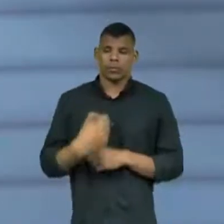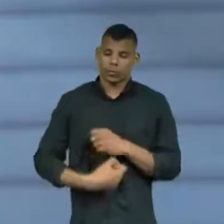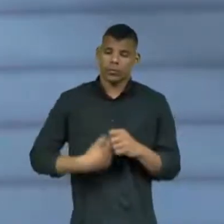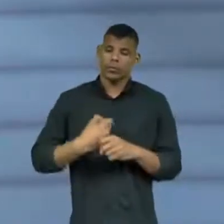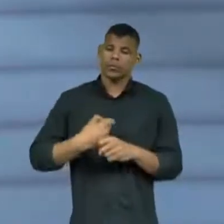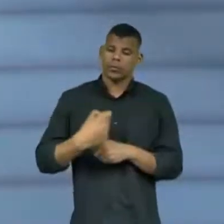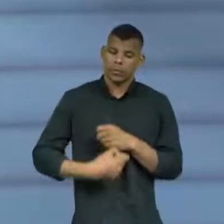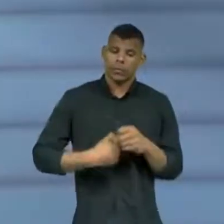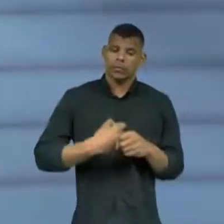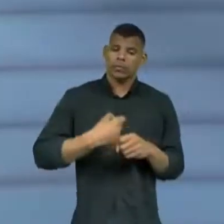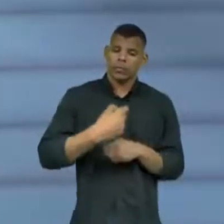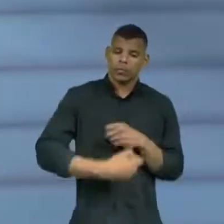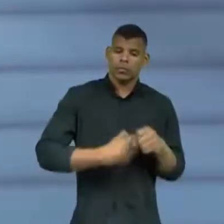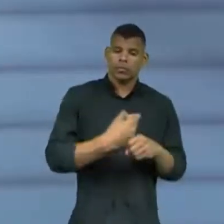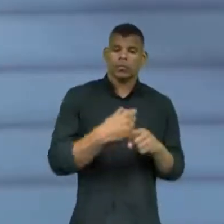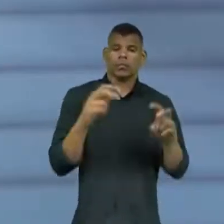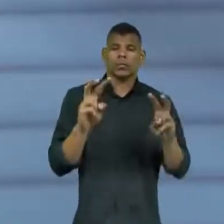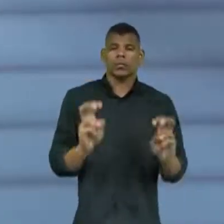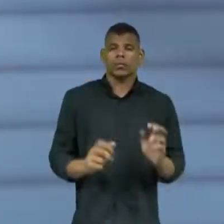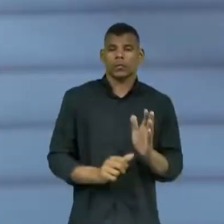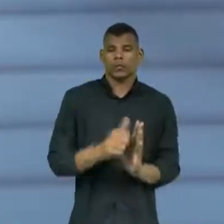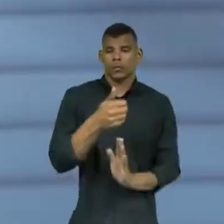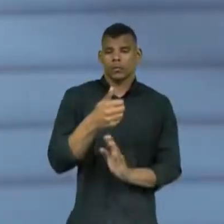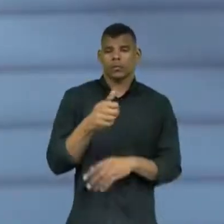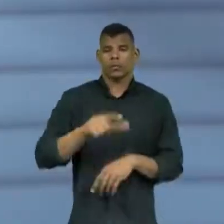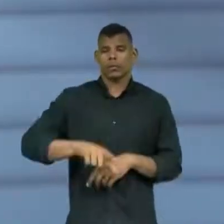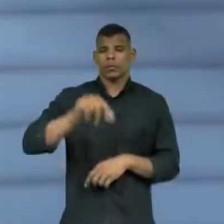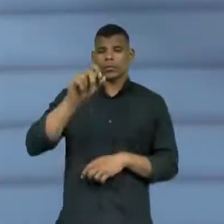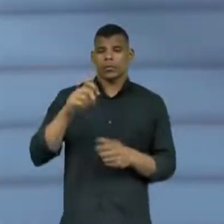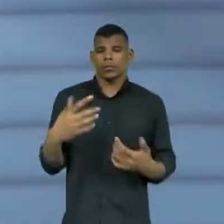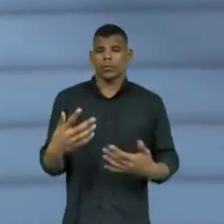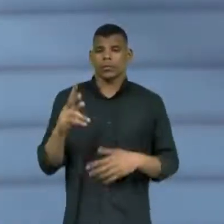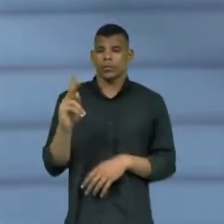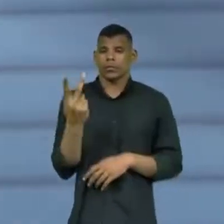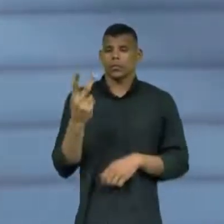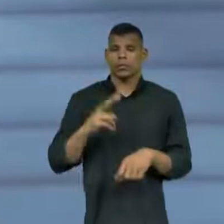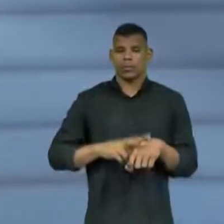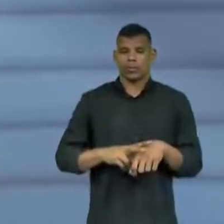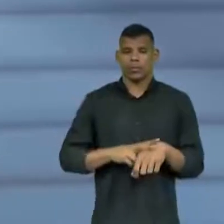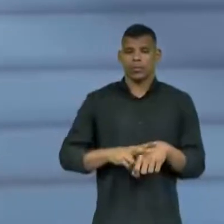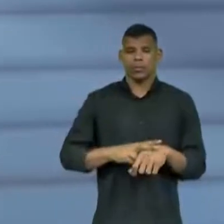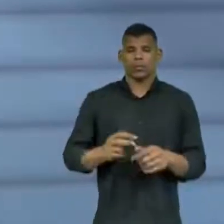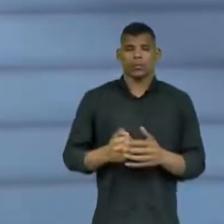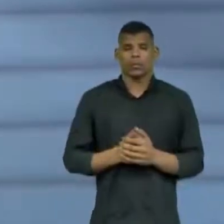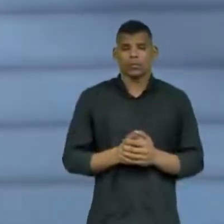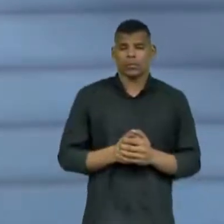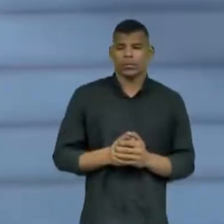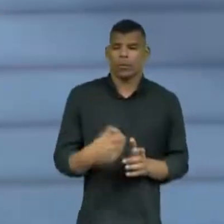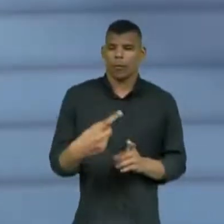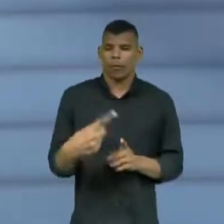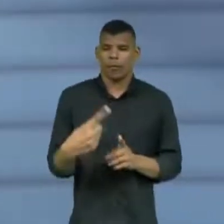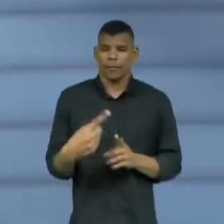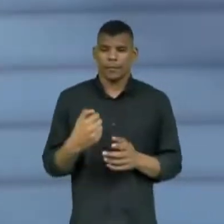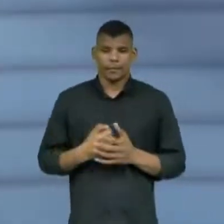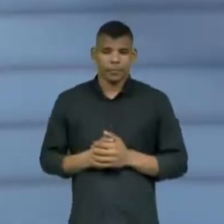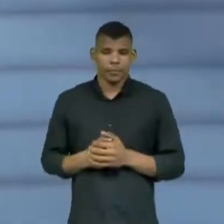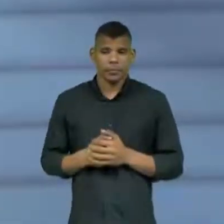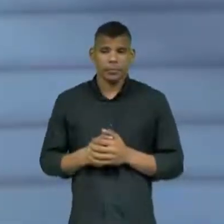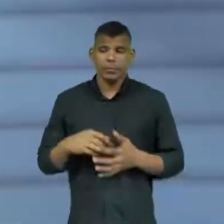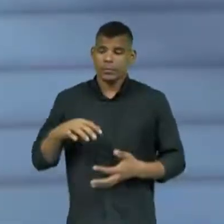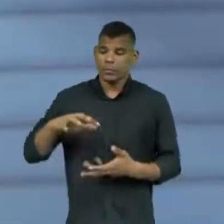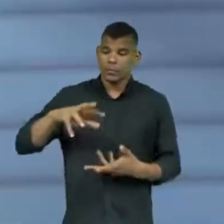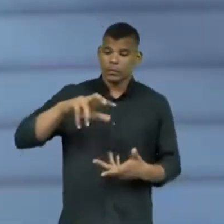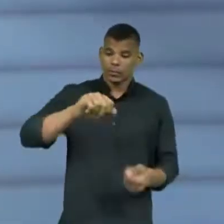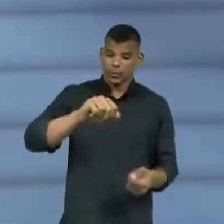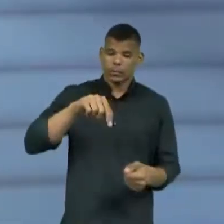o primeiro tema, na primeira edição escolhido, foi o hidrogênio verde. Agora, por que o hidrogênio verde, né? Porque o mundo todo